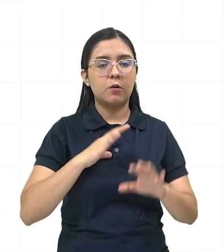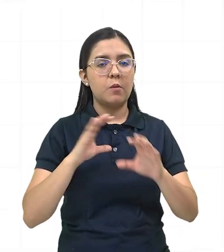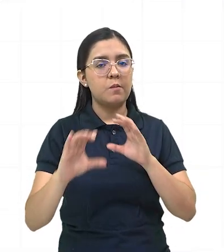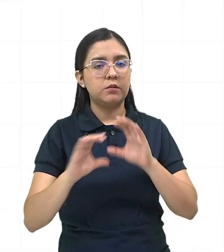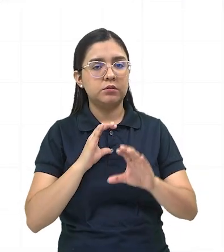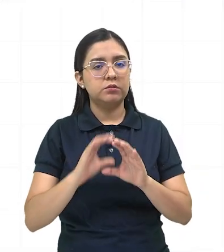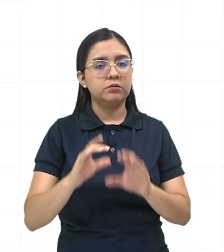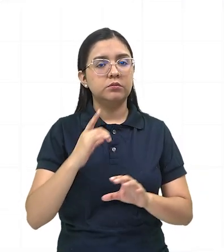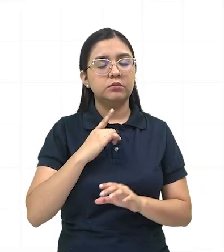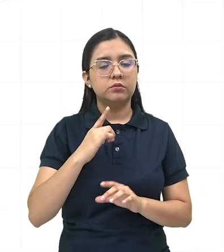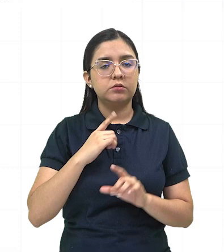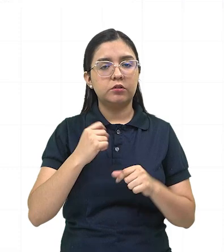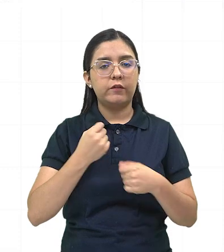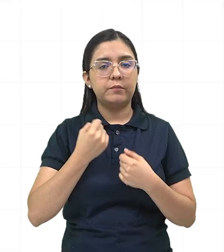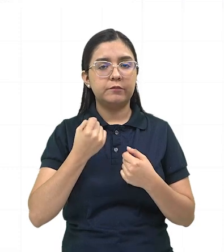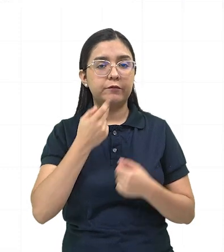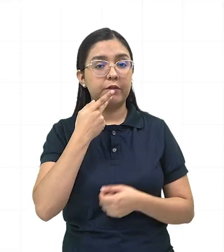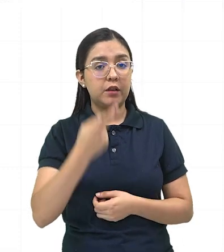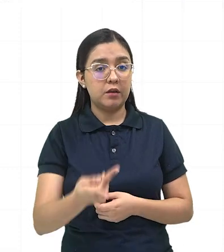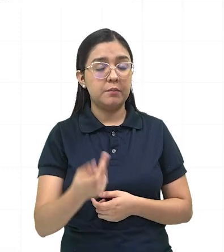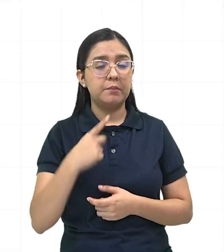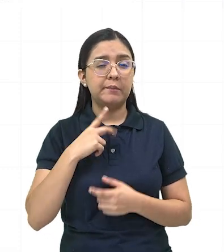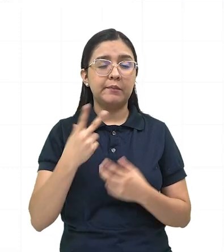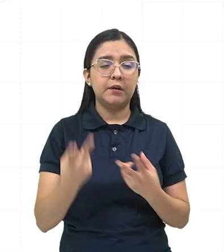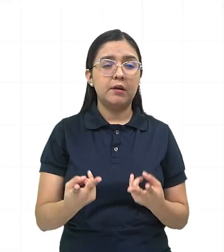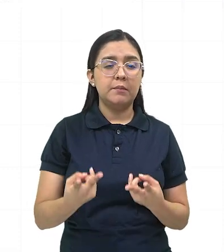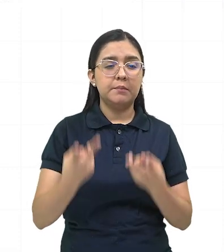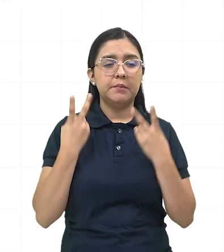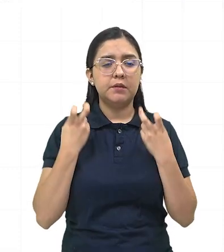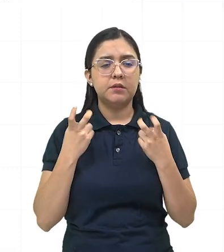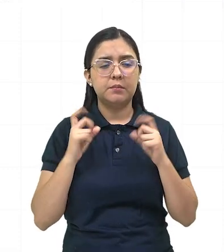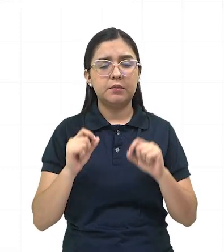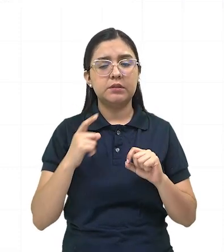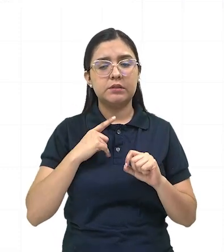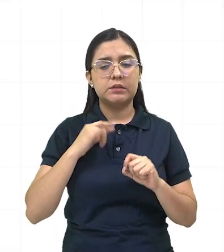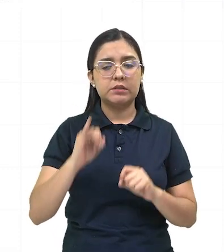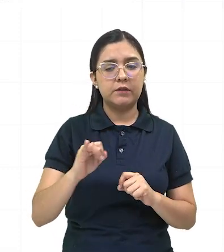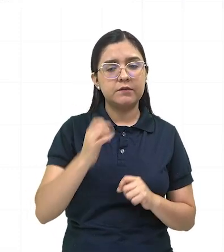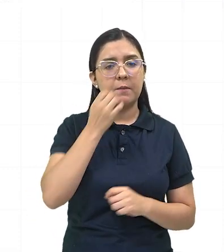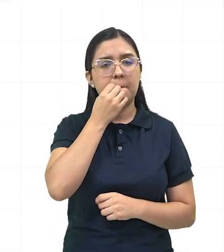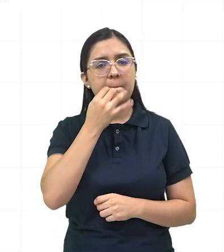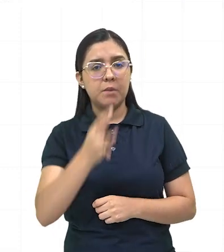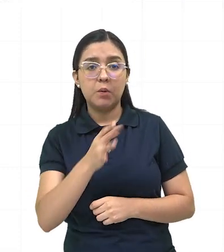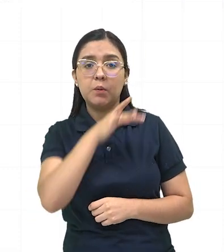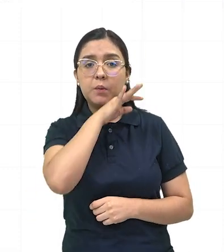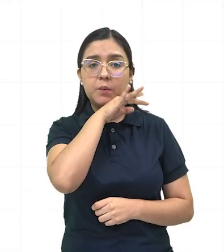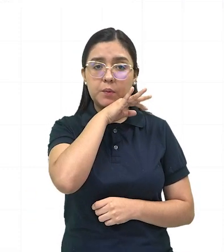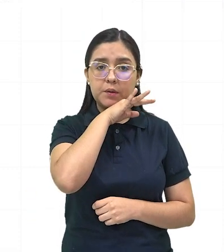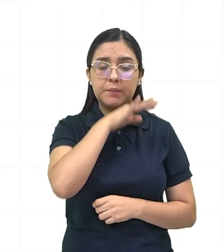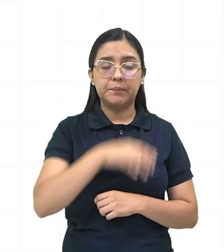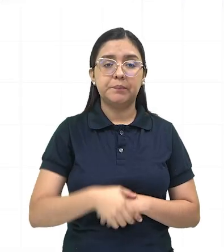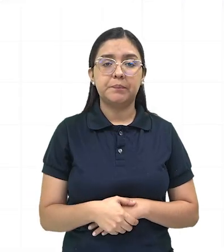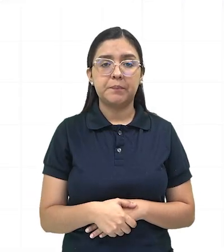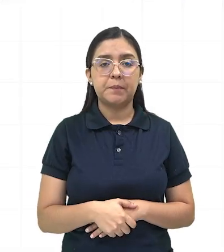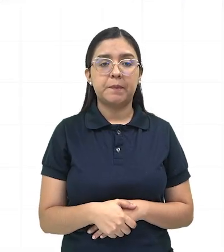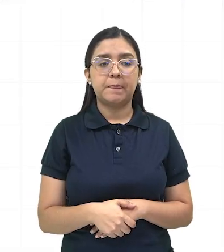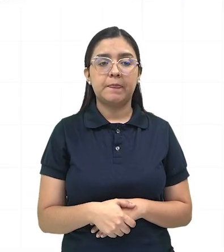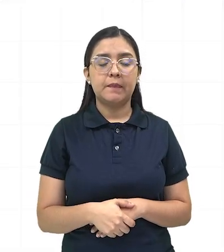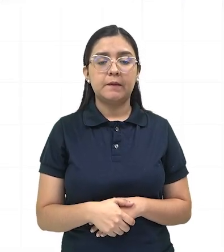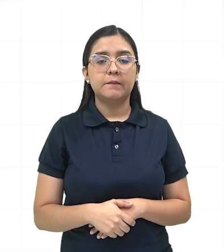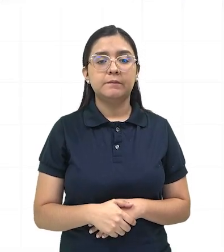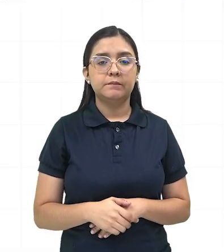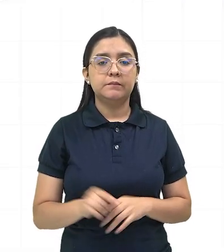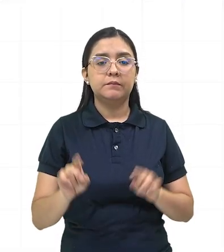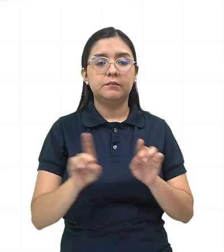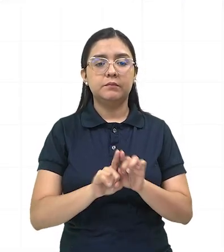comunicação, o que nós temos a dizer, para ver até que ponto aquilo fere ou não a nossa dignidade, né?